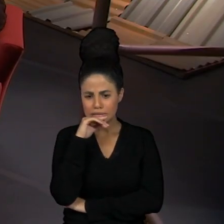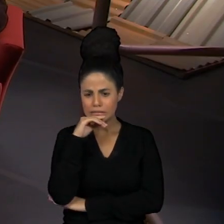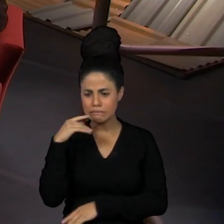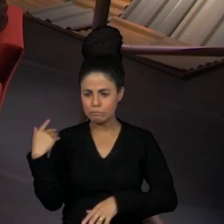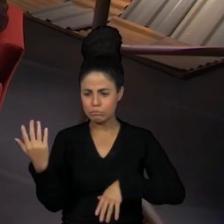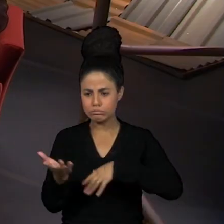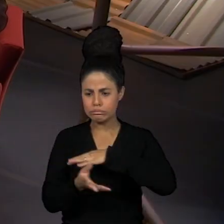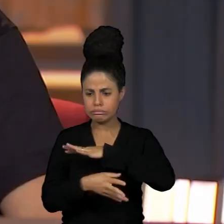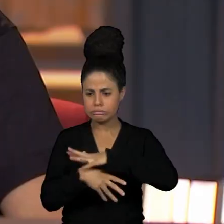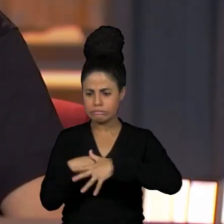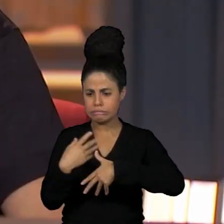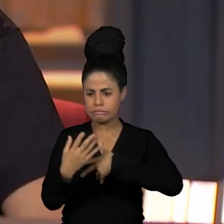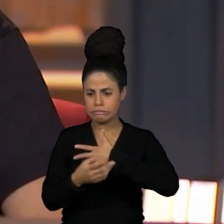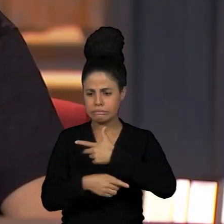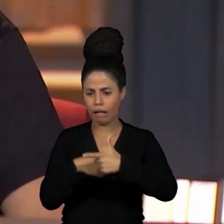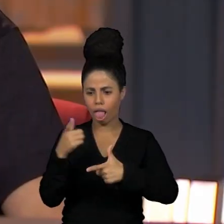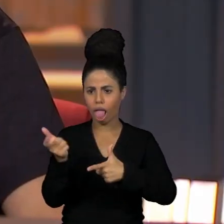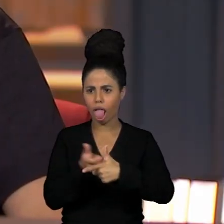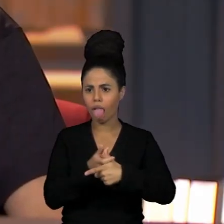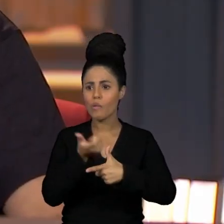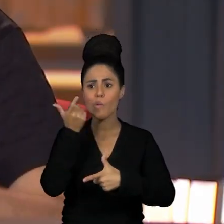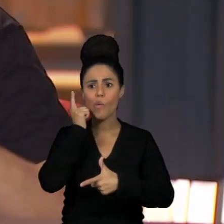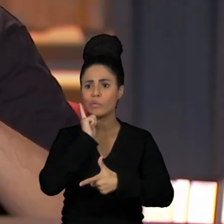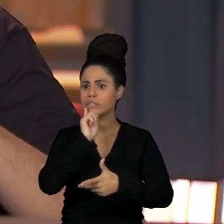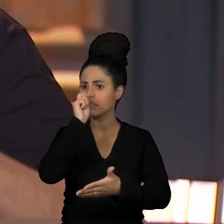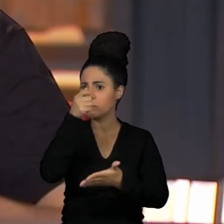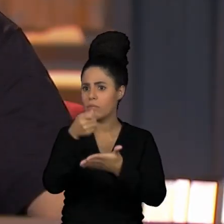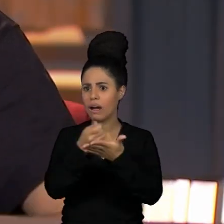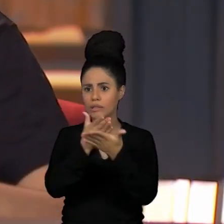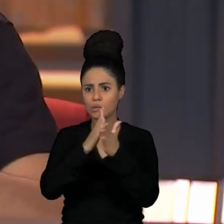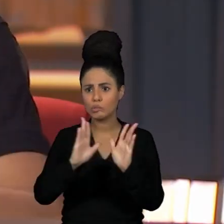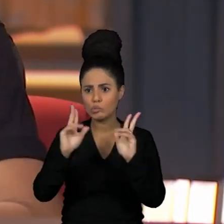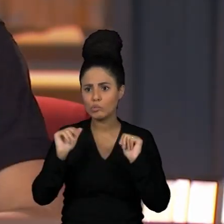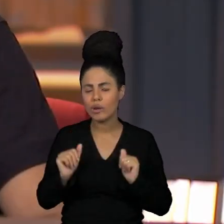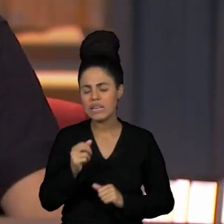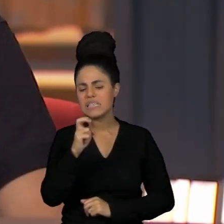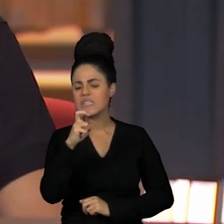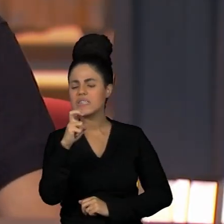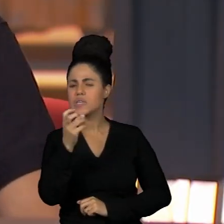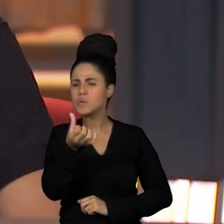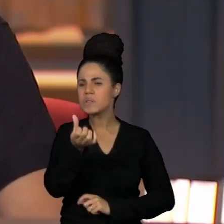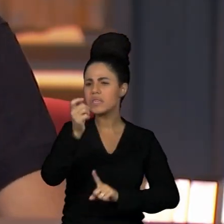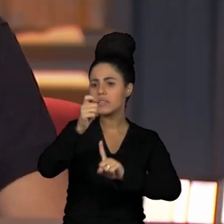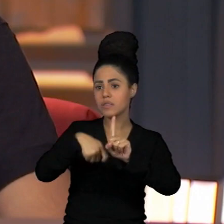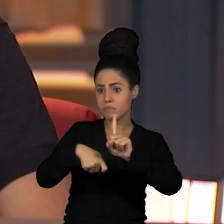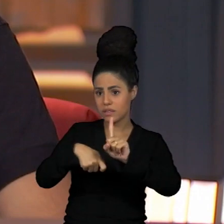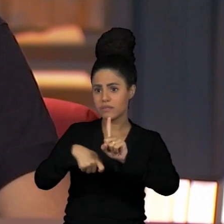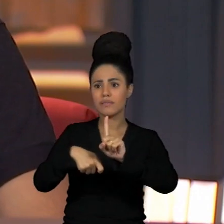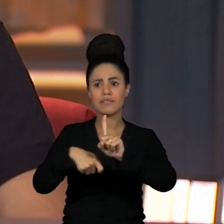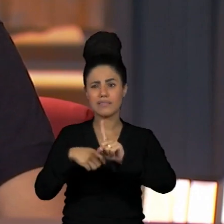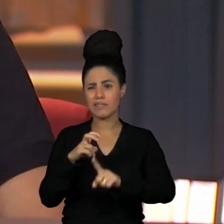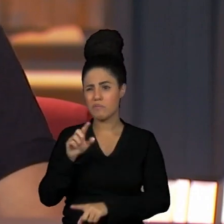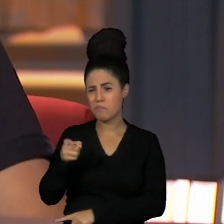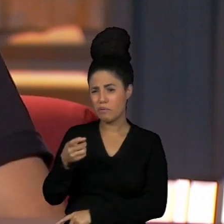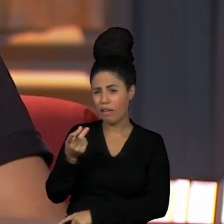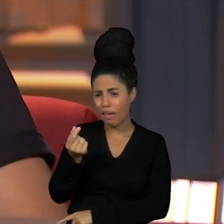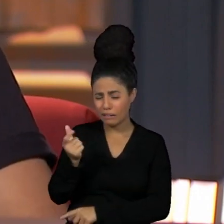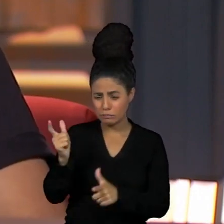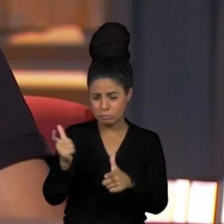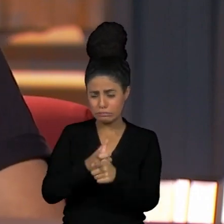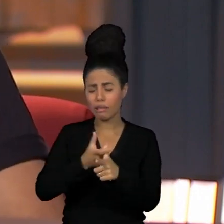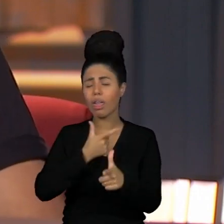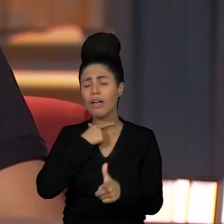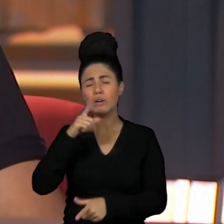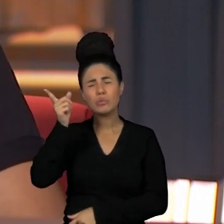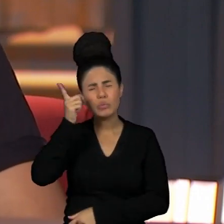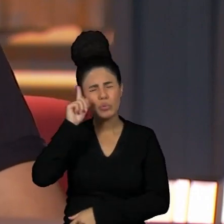bola de neve. E aí para quitar isso, né, eu acho que 5, 6 meses depois estava com 20 mil reais em dívida. Todo dia